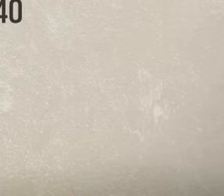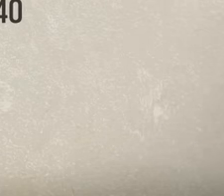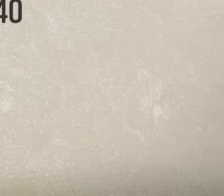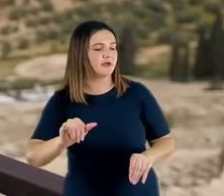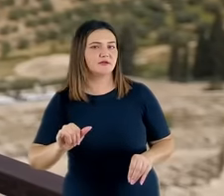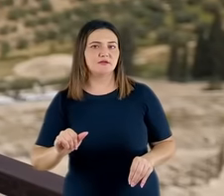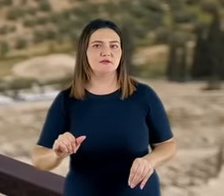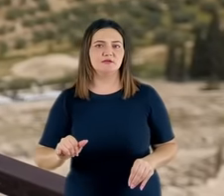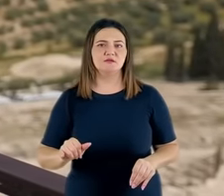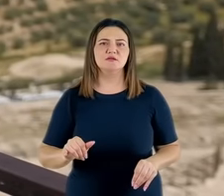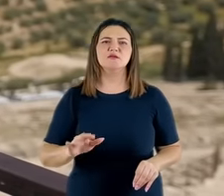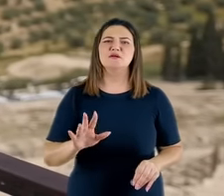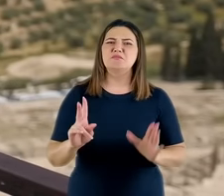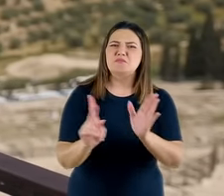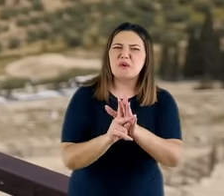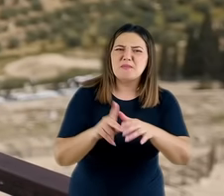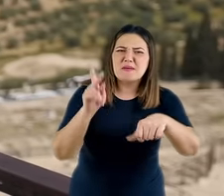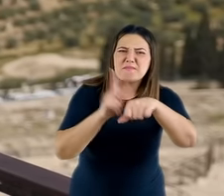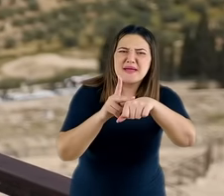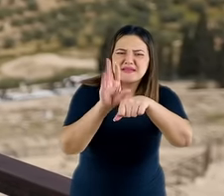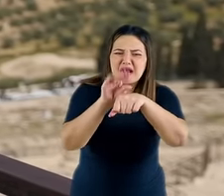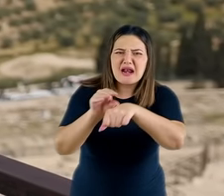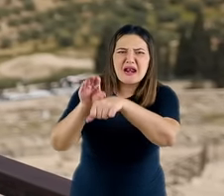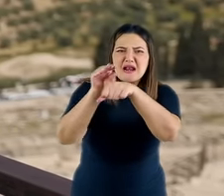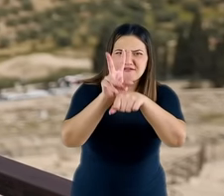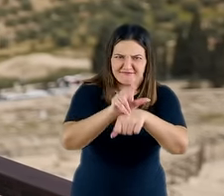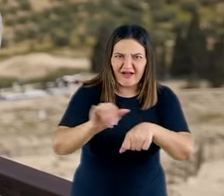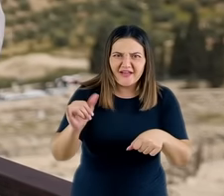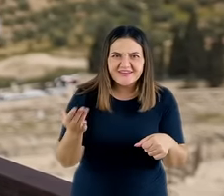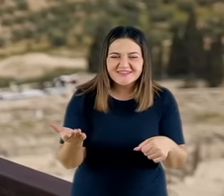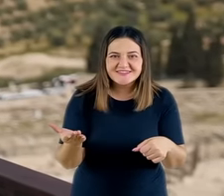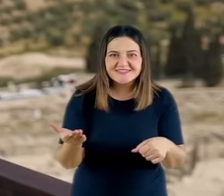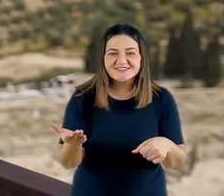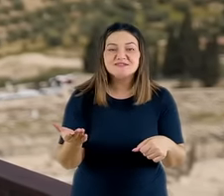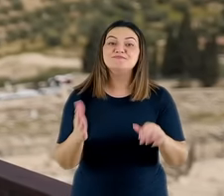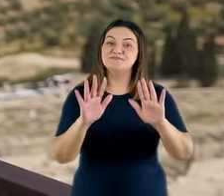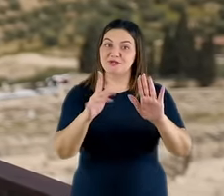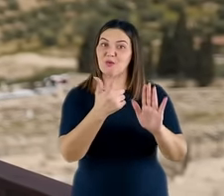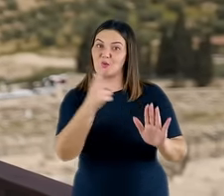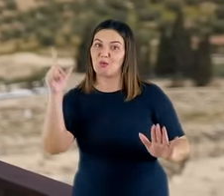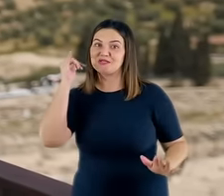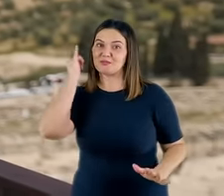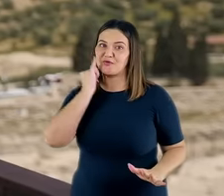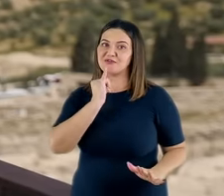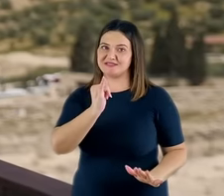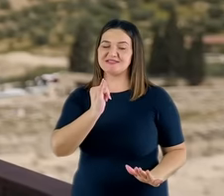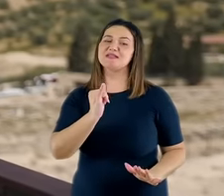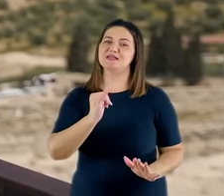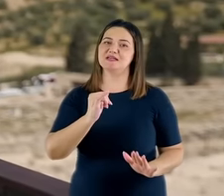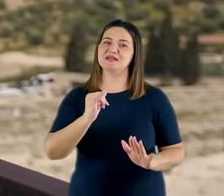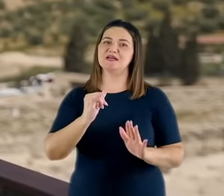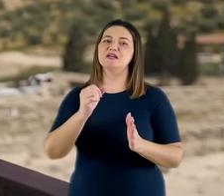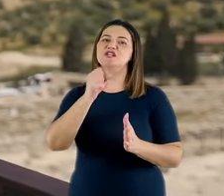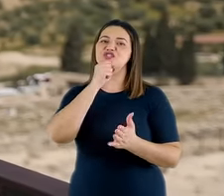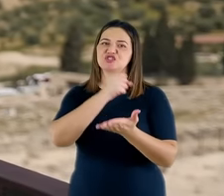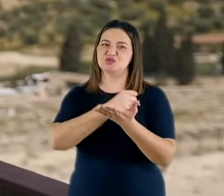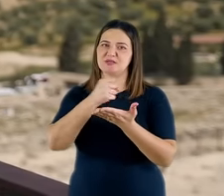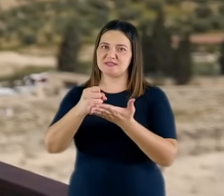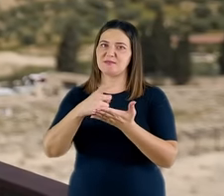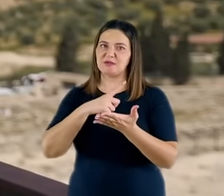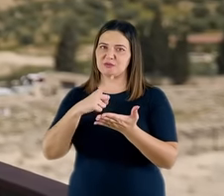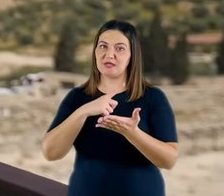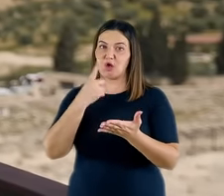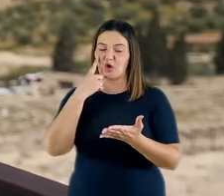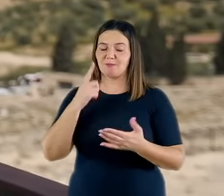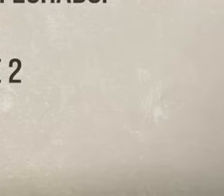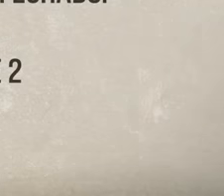e 40. O que Jesus quis dizer com isto? Curiosamente, há uma outra profecia no Antigo Testamento que se cumpre precisamente nesse episódio. Quer